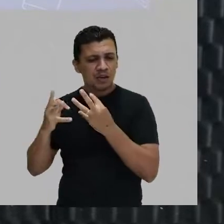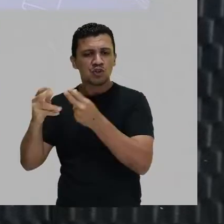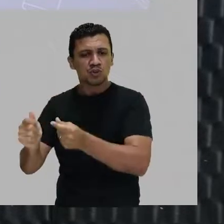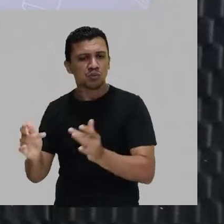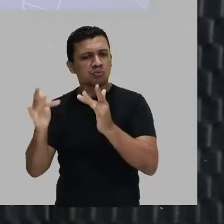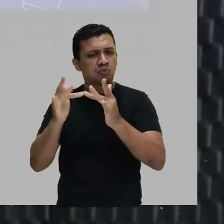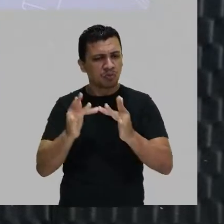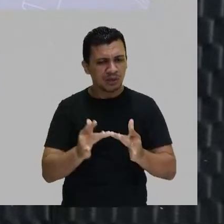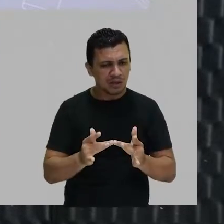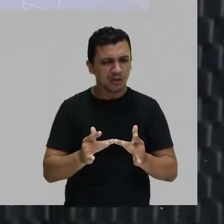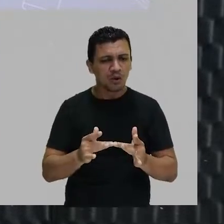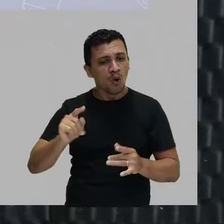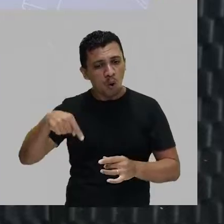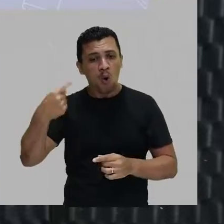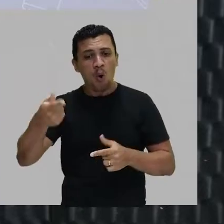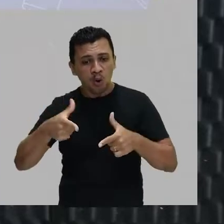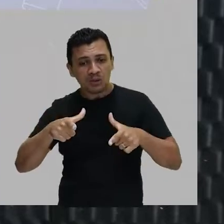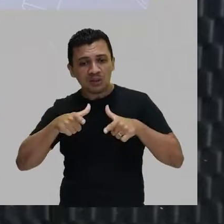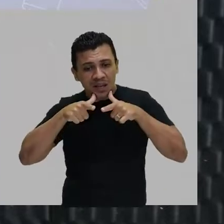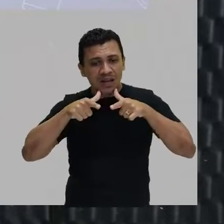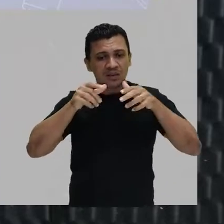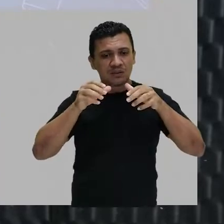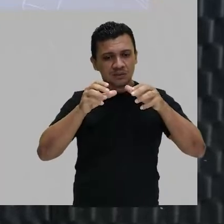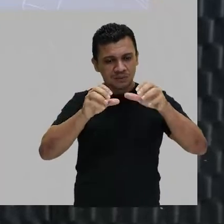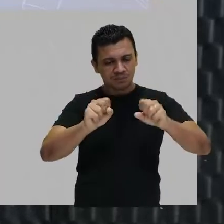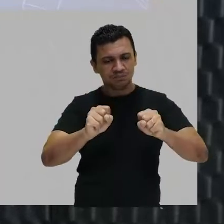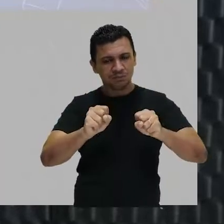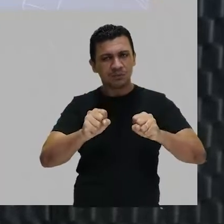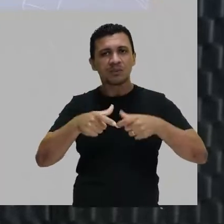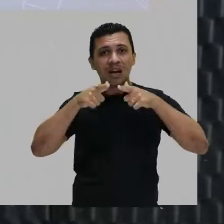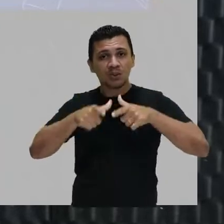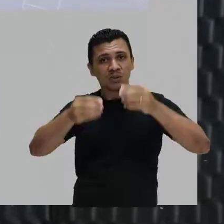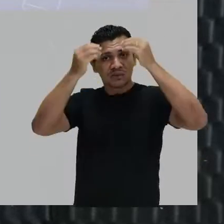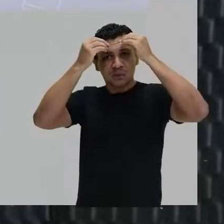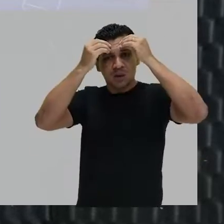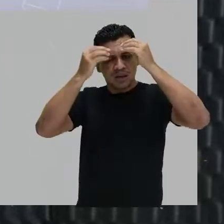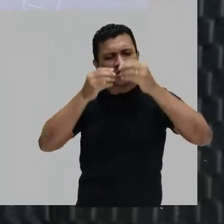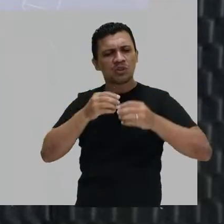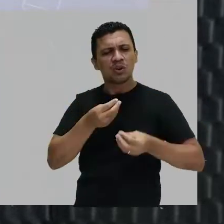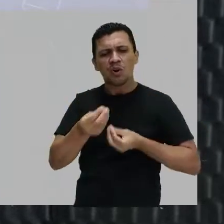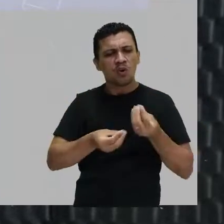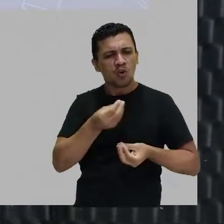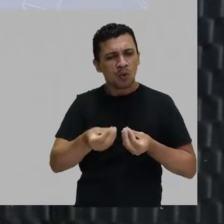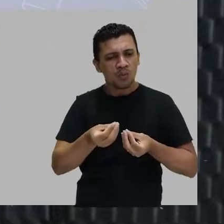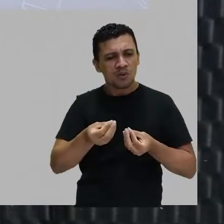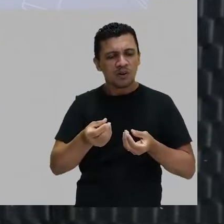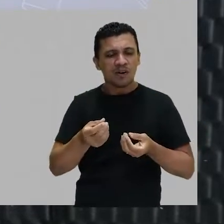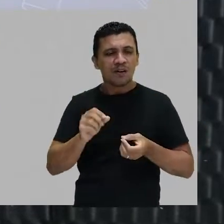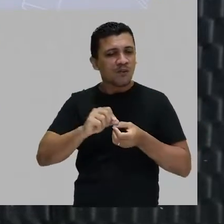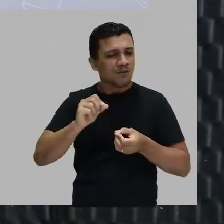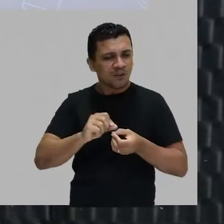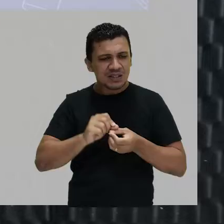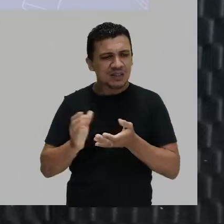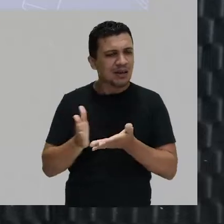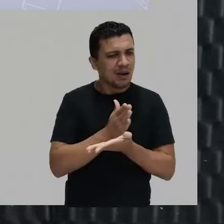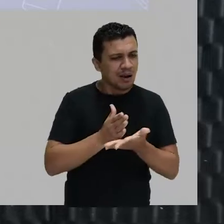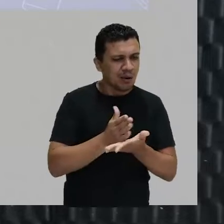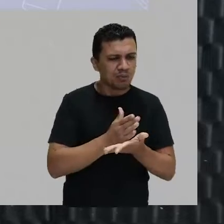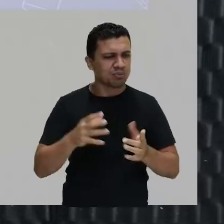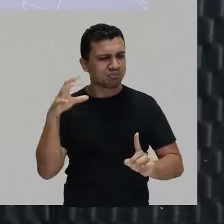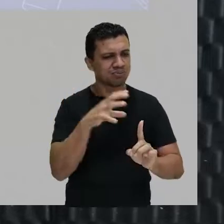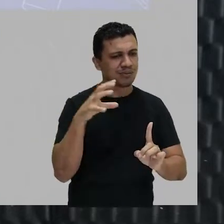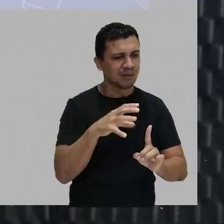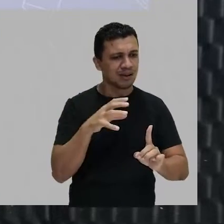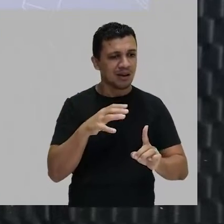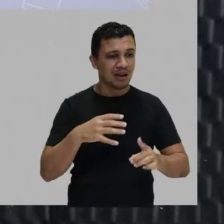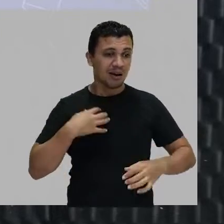outras linguagens e o que eu posso mexer com vocês para não ficar uma coisa literalmente linear. Numa hora ela é muito calma,